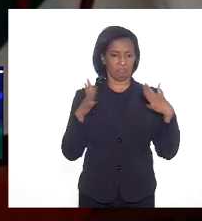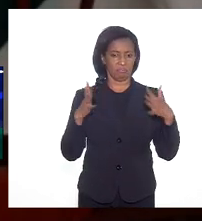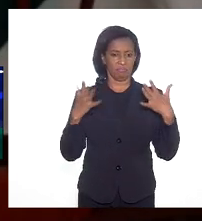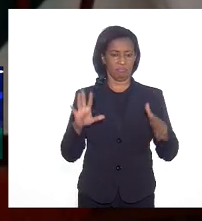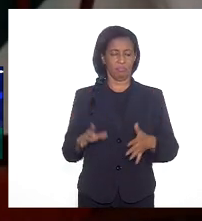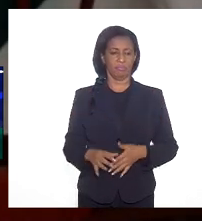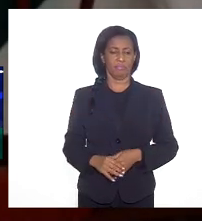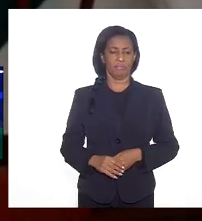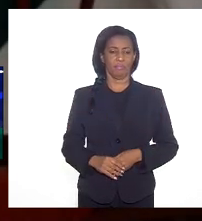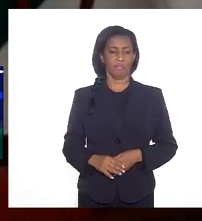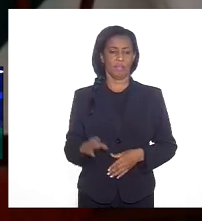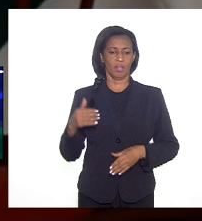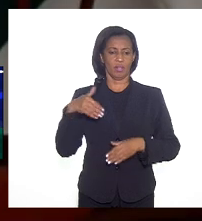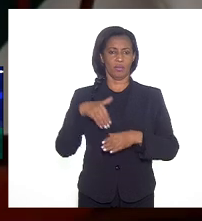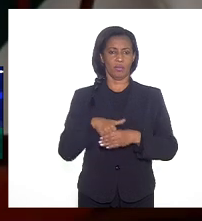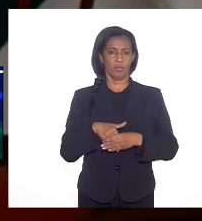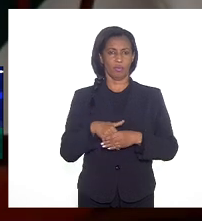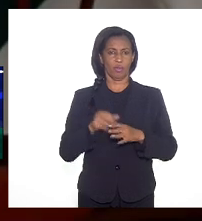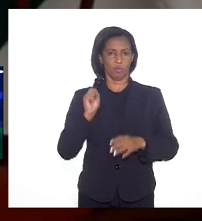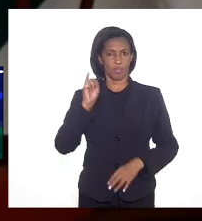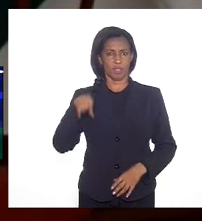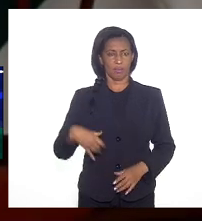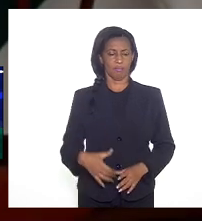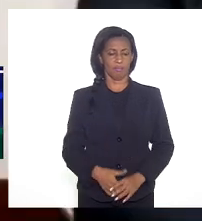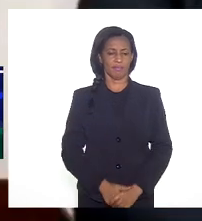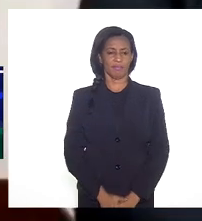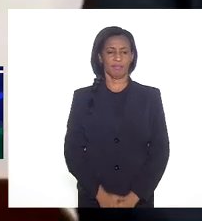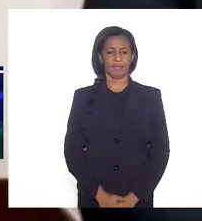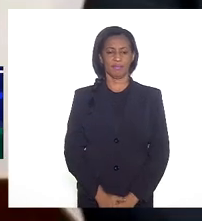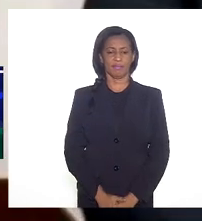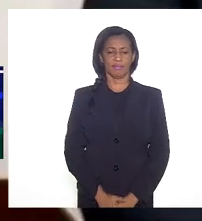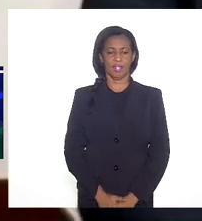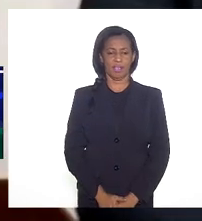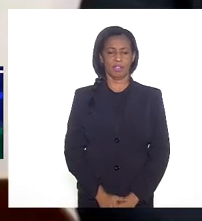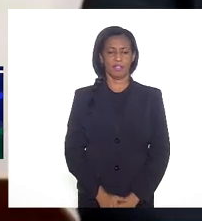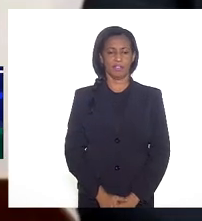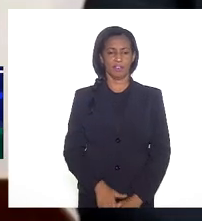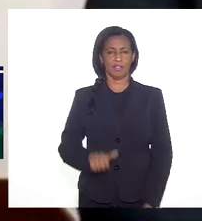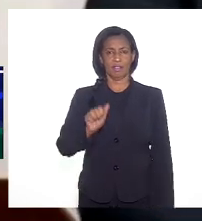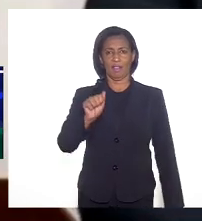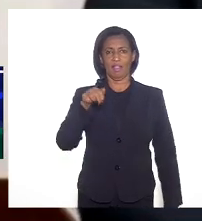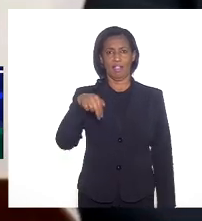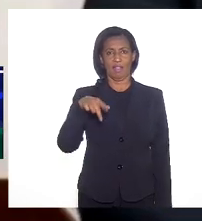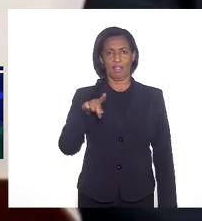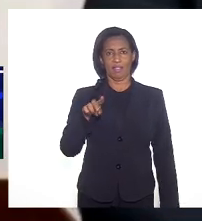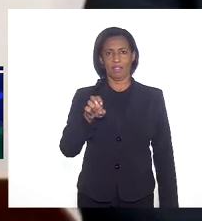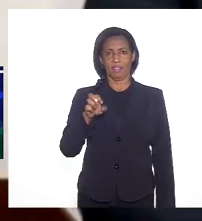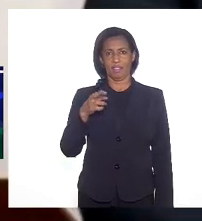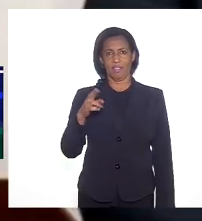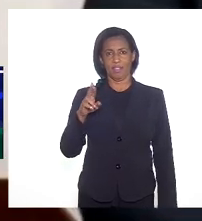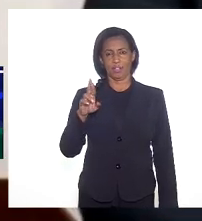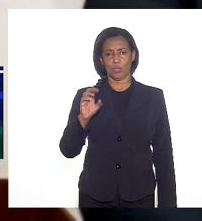voto voto sim obrigado deputado Anderson Alexandre